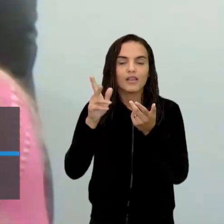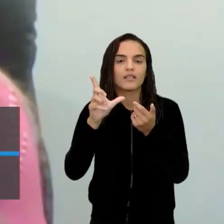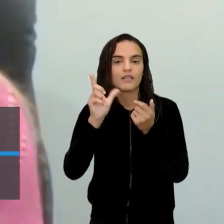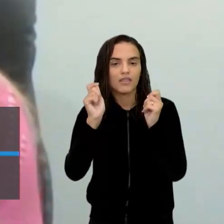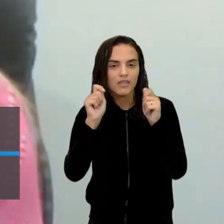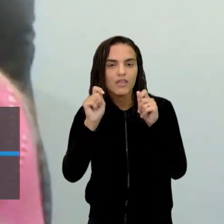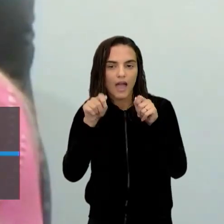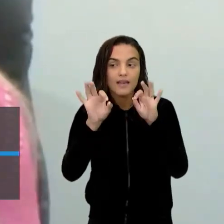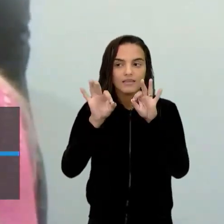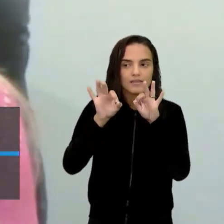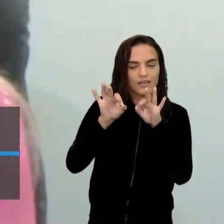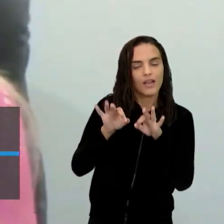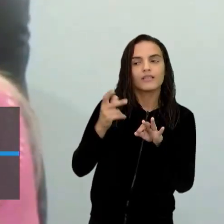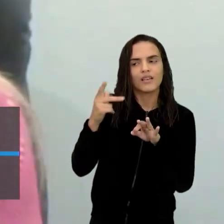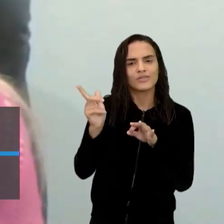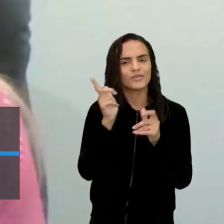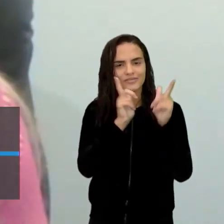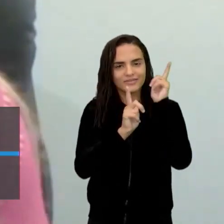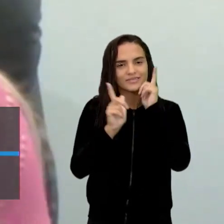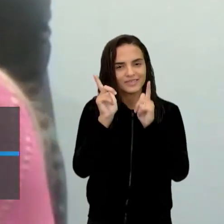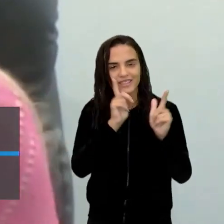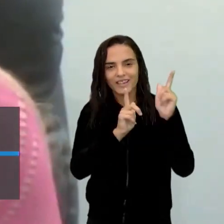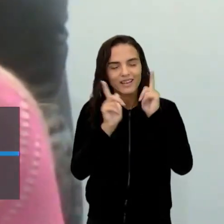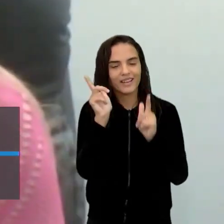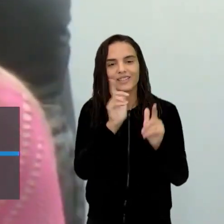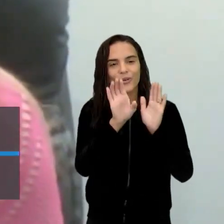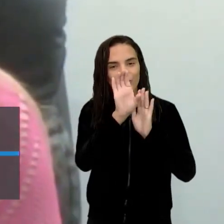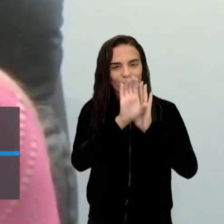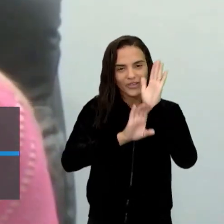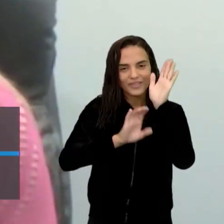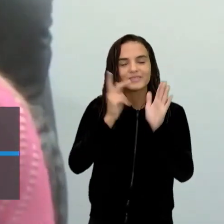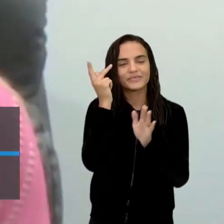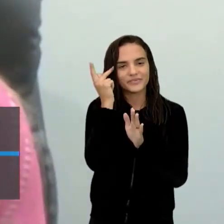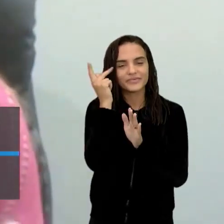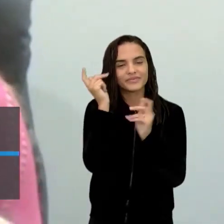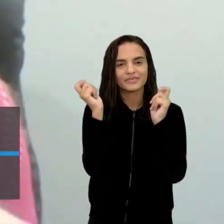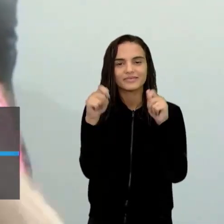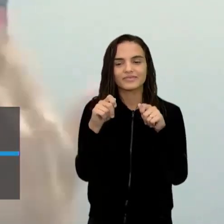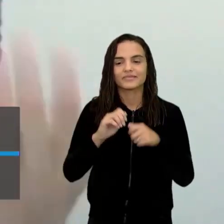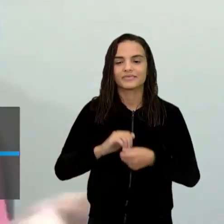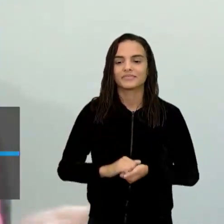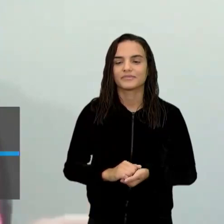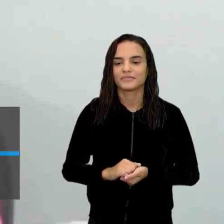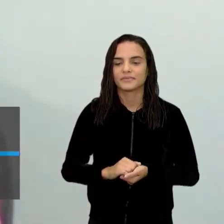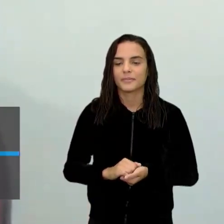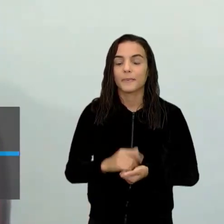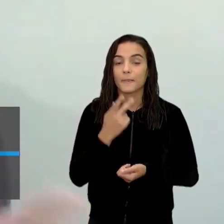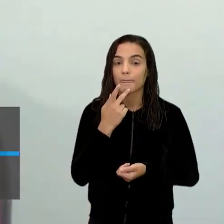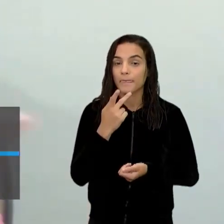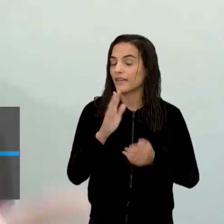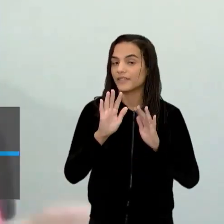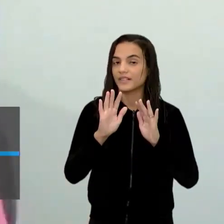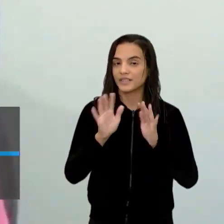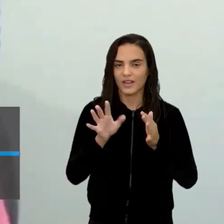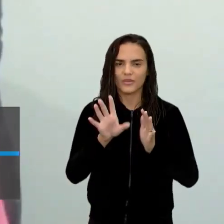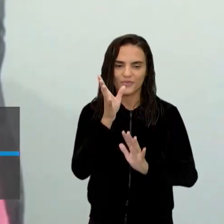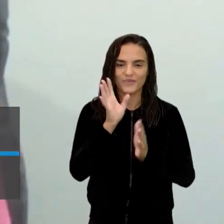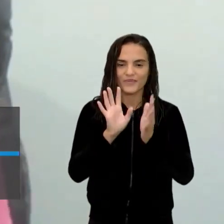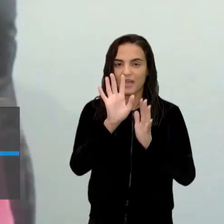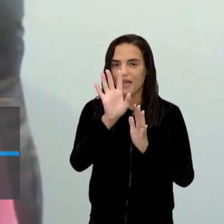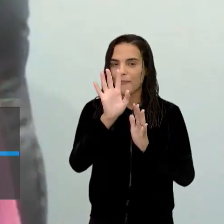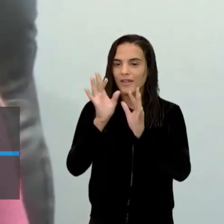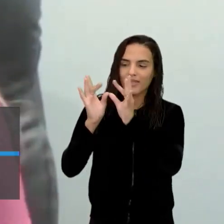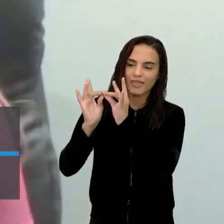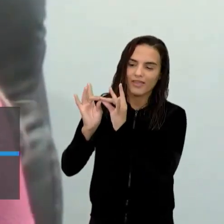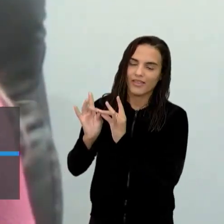acesso corretas, eles conseguem ter acesso ao nosso currículo do Estado de São Paulo, tá bom? Eu falei para vocês das causas, agora nós vamos entrar um pouquinho